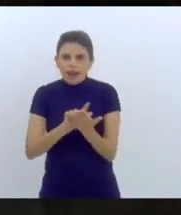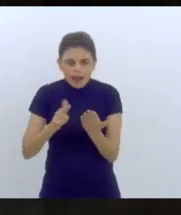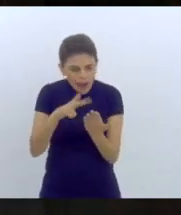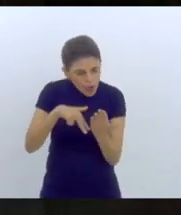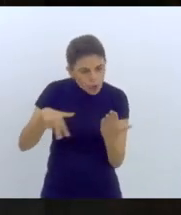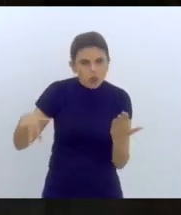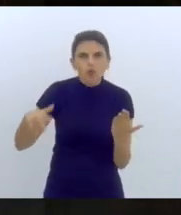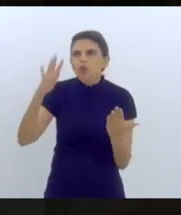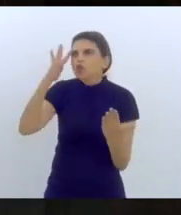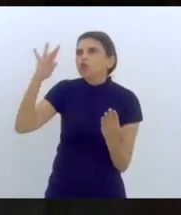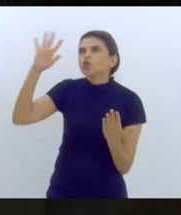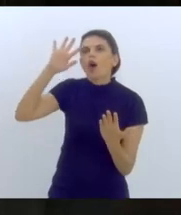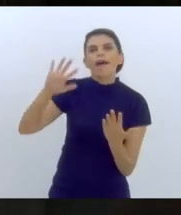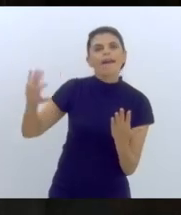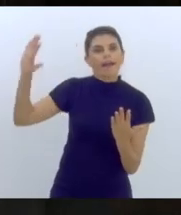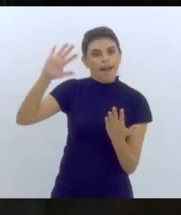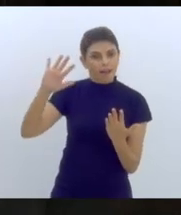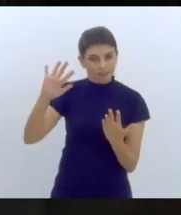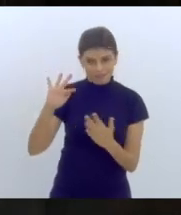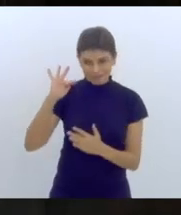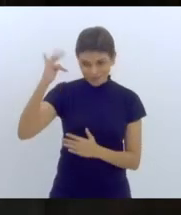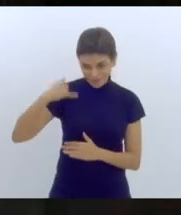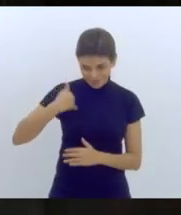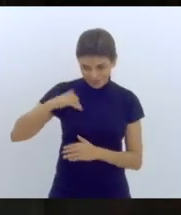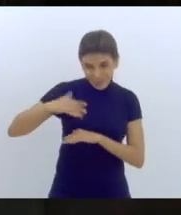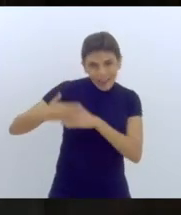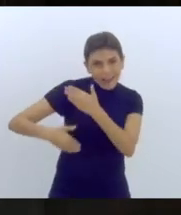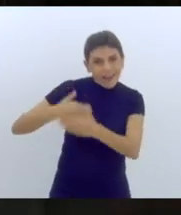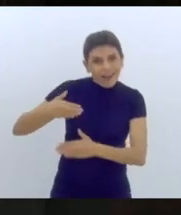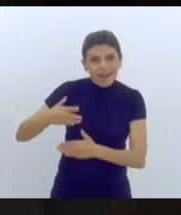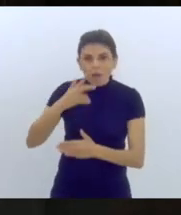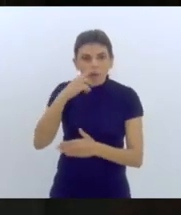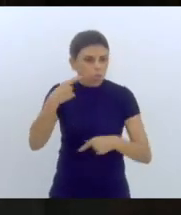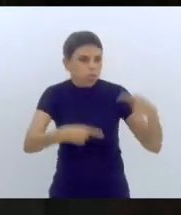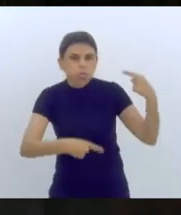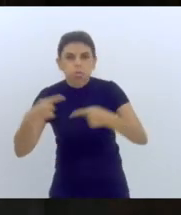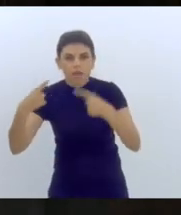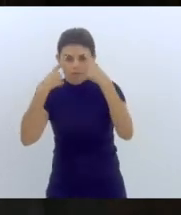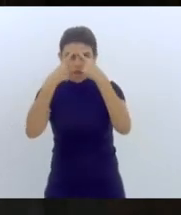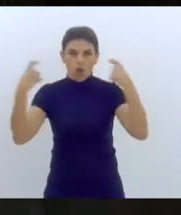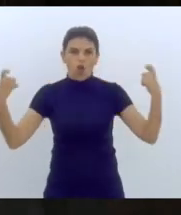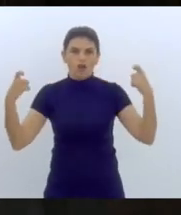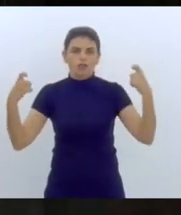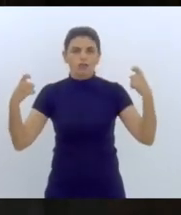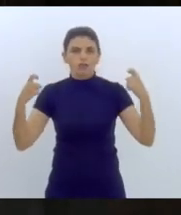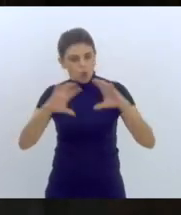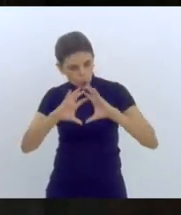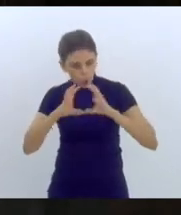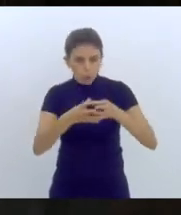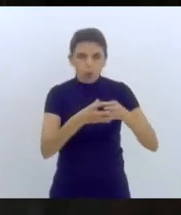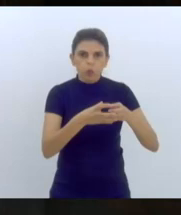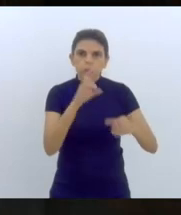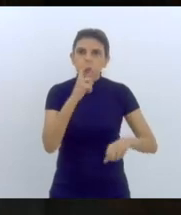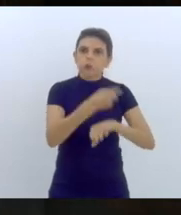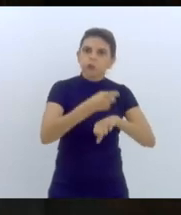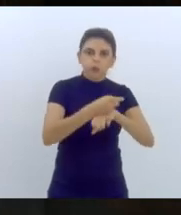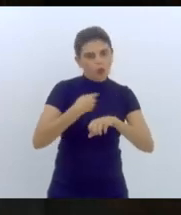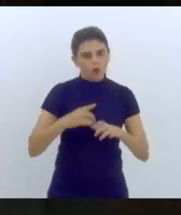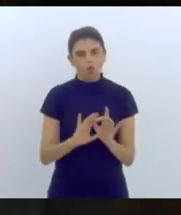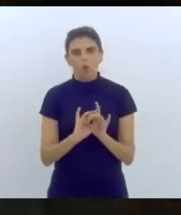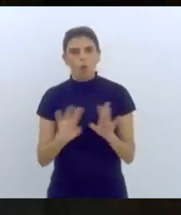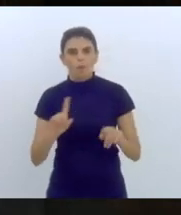porque senão depois fica vivenciando essa lógica da violência. Vira tudo brucutu. Mas nós não vamos